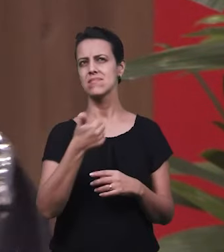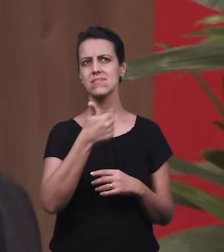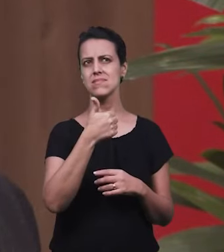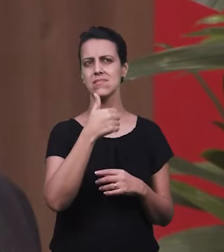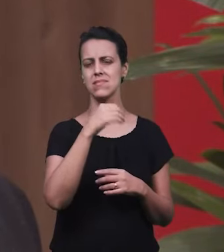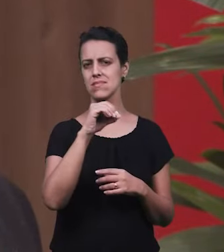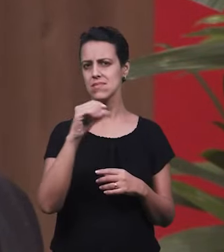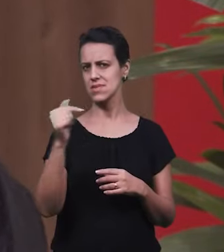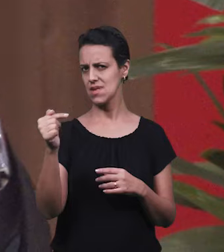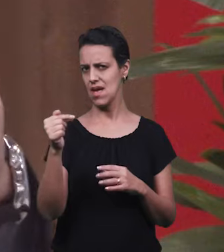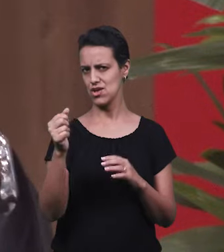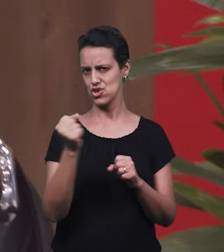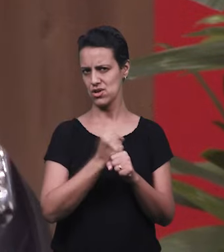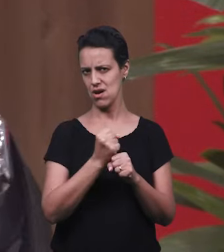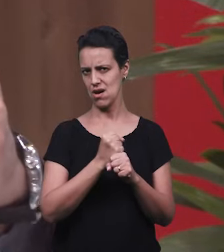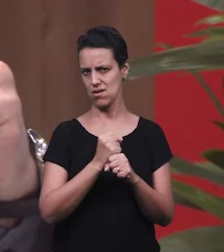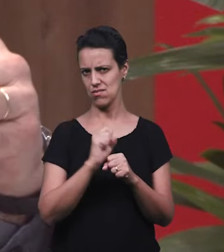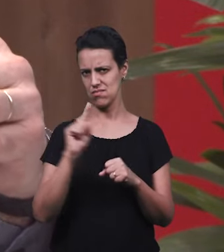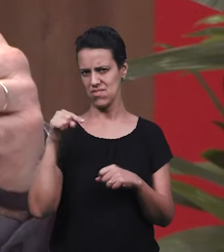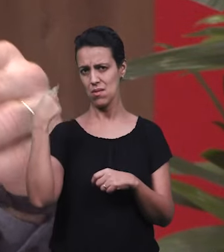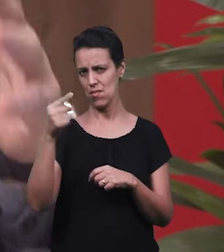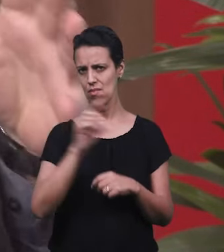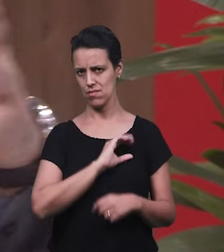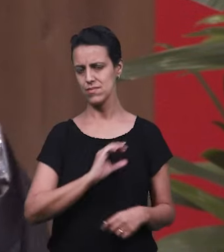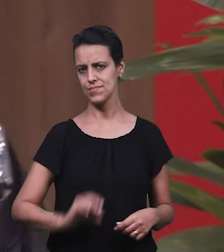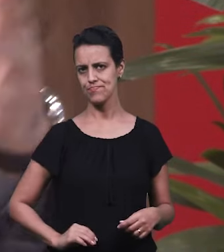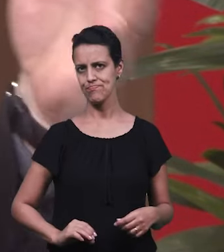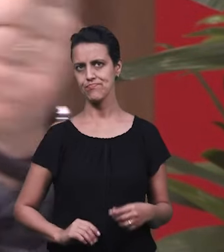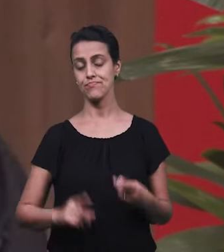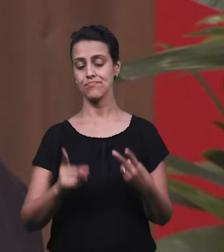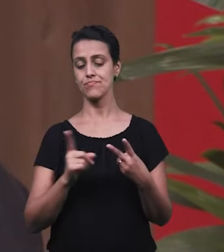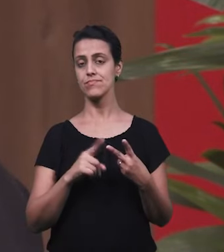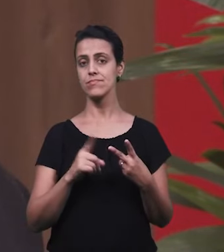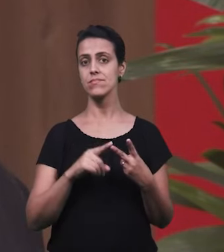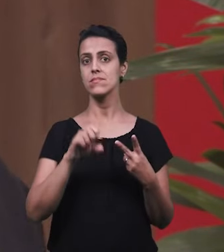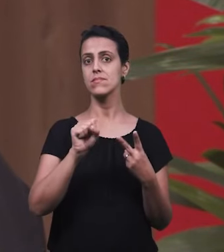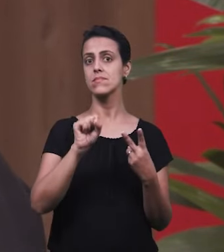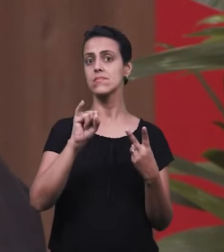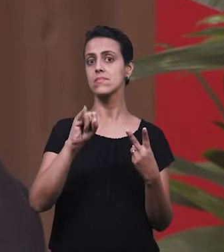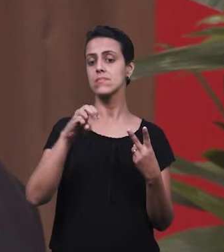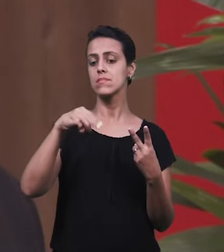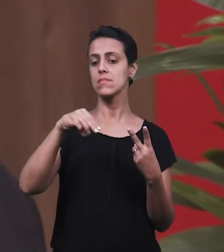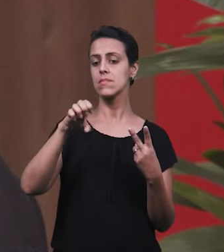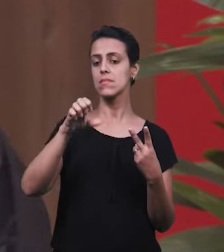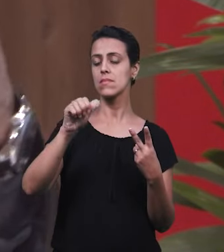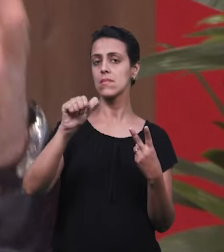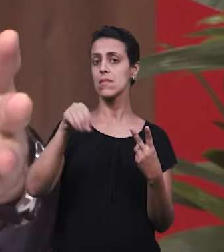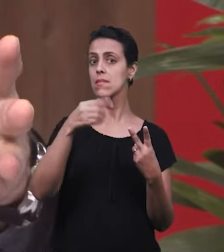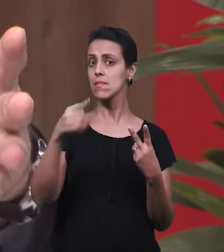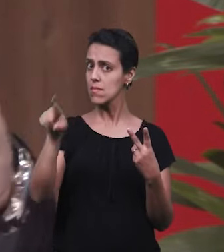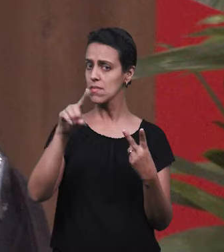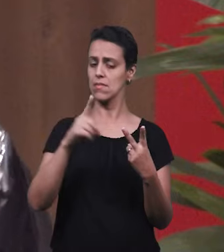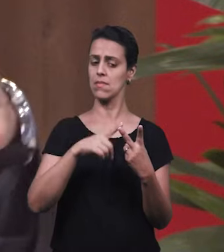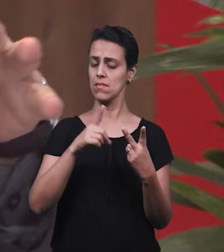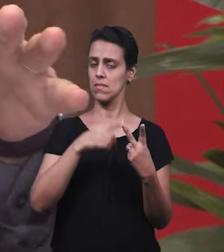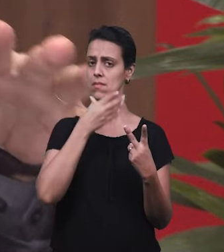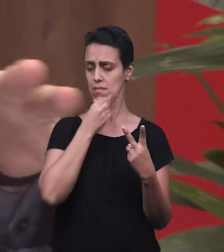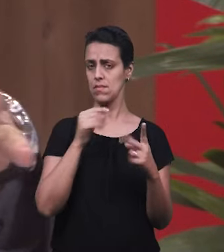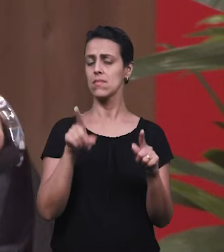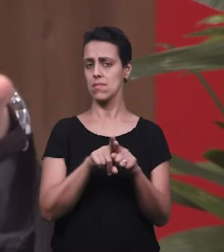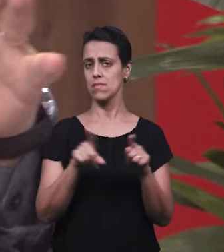ano 107 depois de Cristo. Mas eu vou falar também do Simeão. Simeão